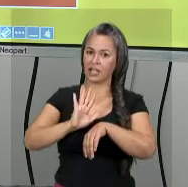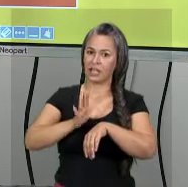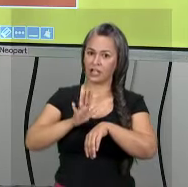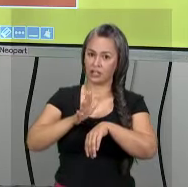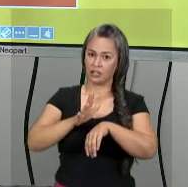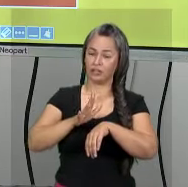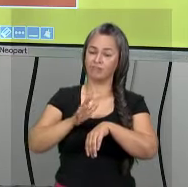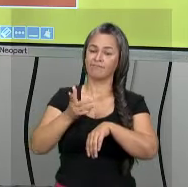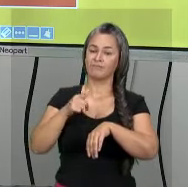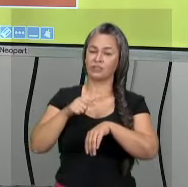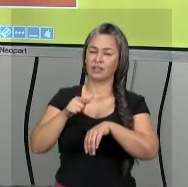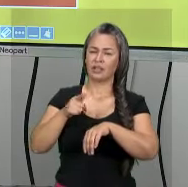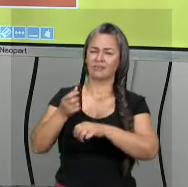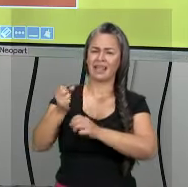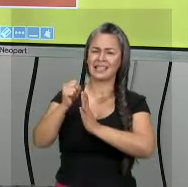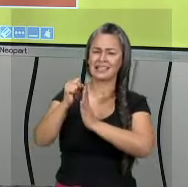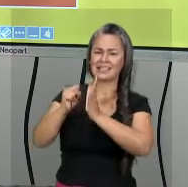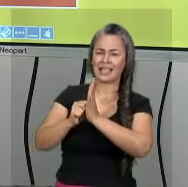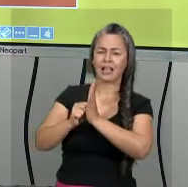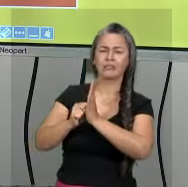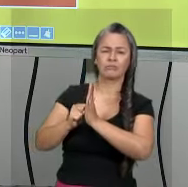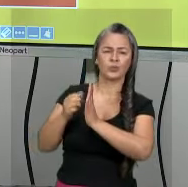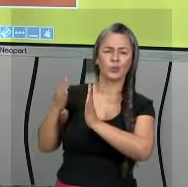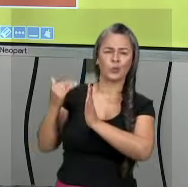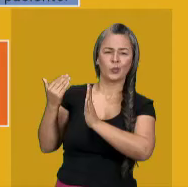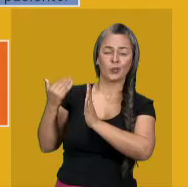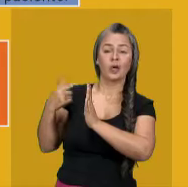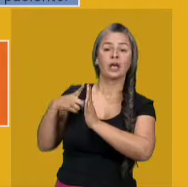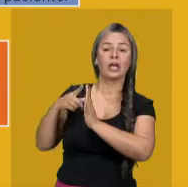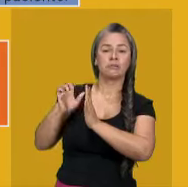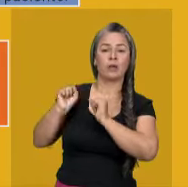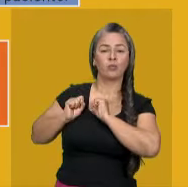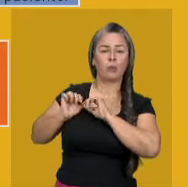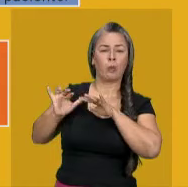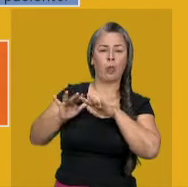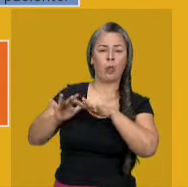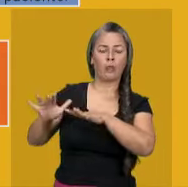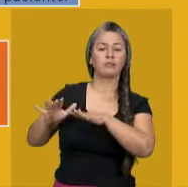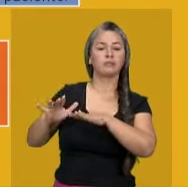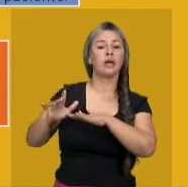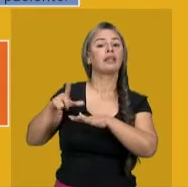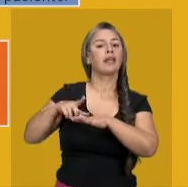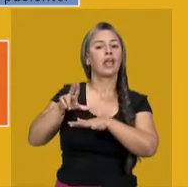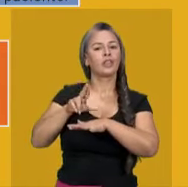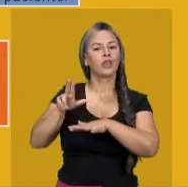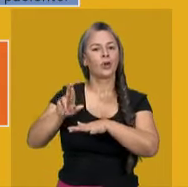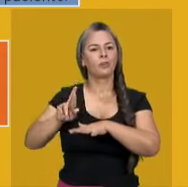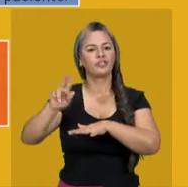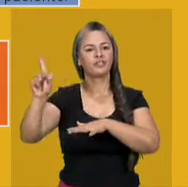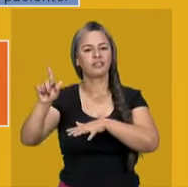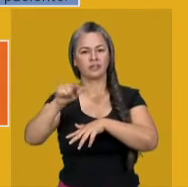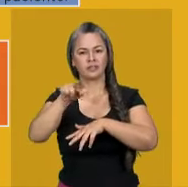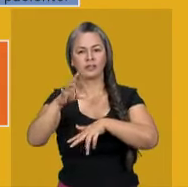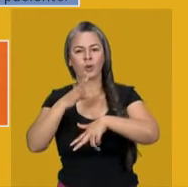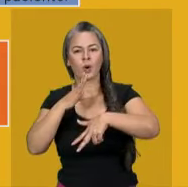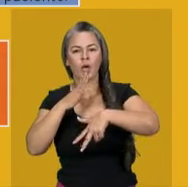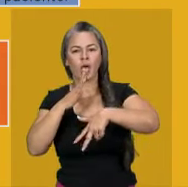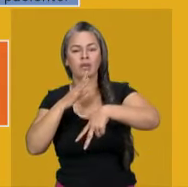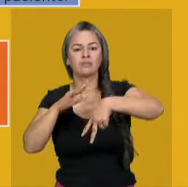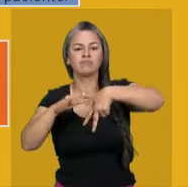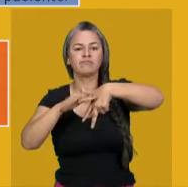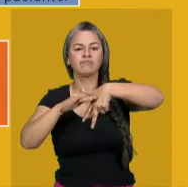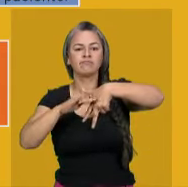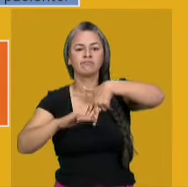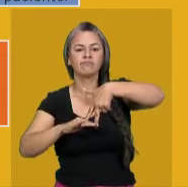século passado. Ela é uma doença também conhecida como paralisia infantil. E ela